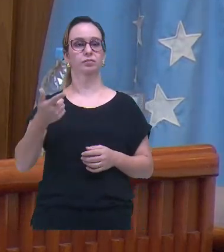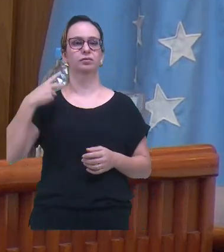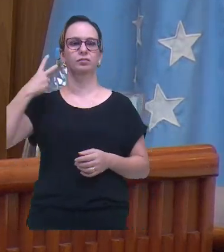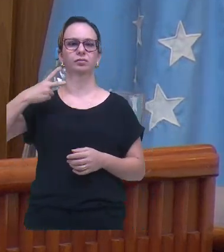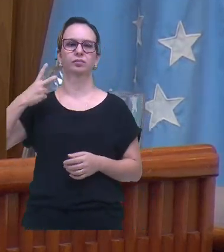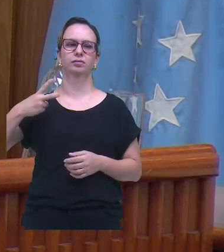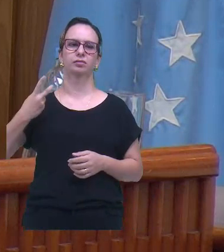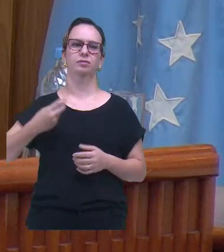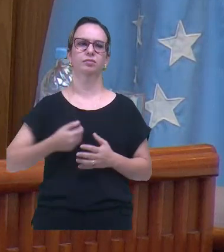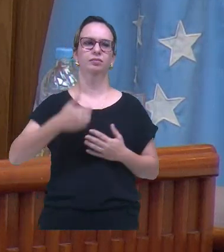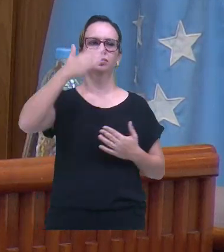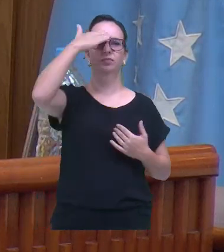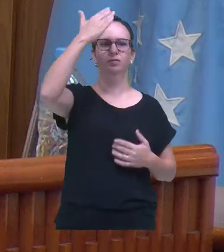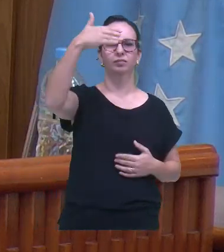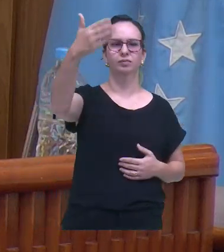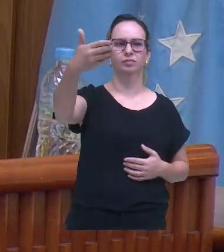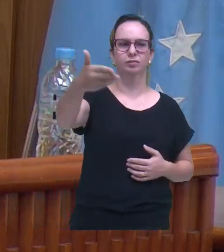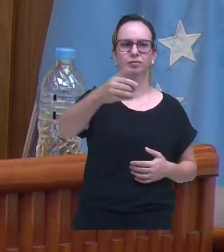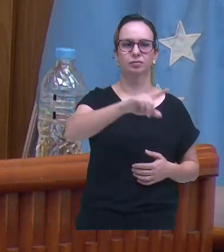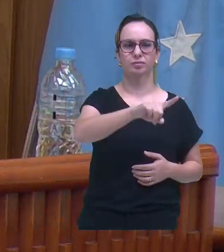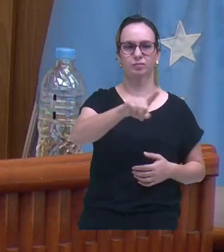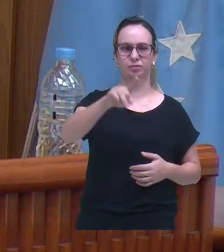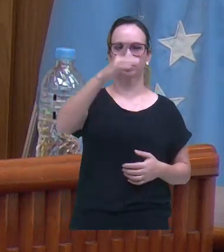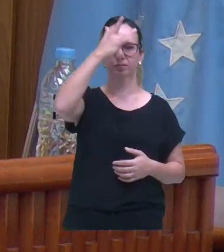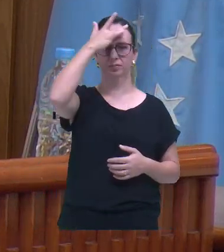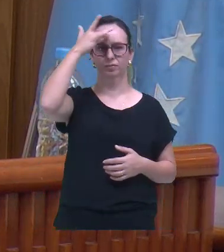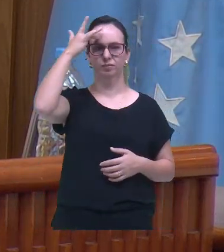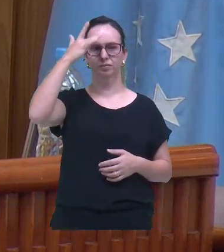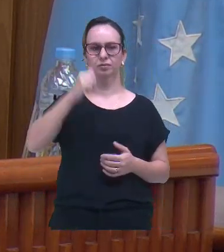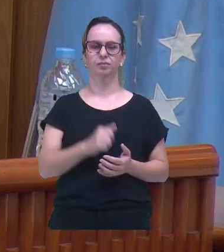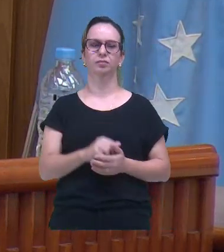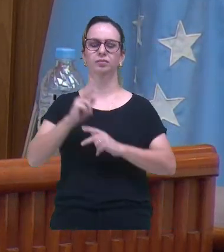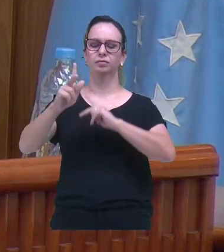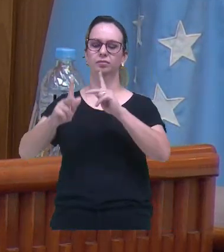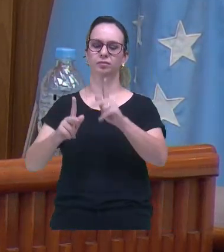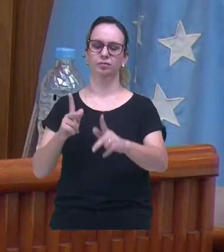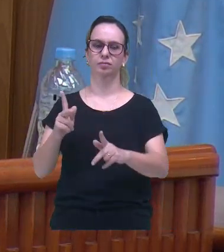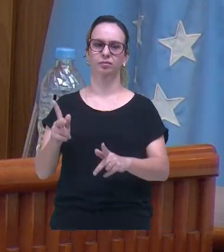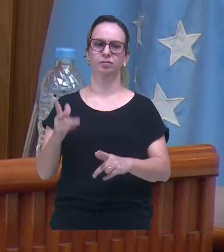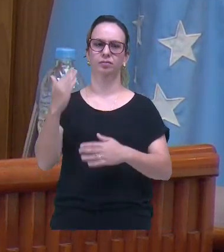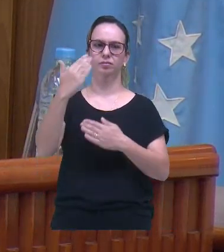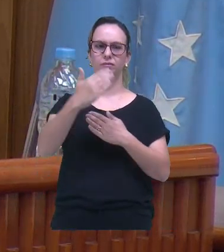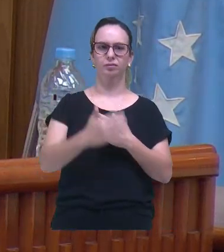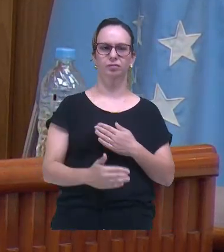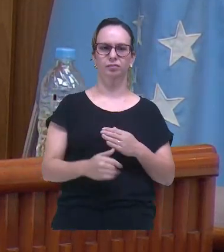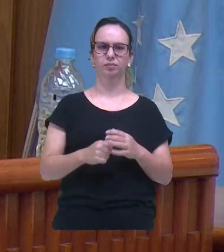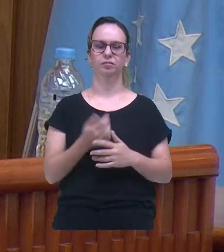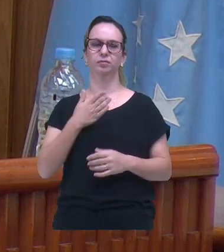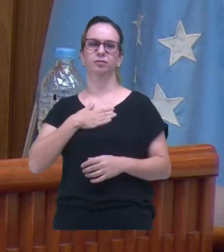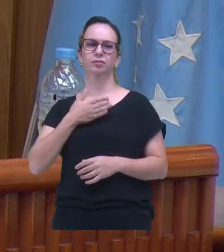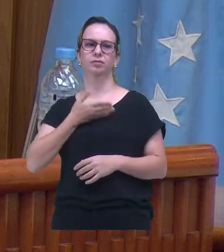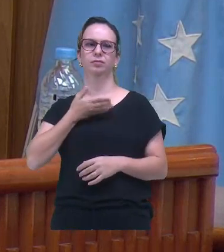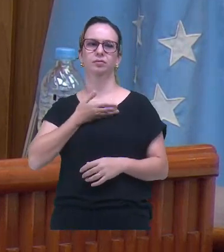aos homenageados, ao público presente, meus colegas.